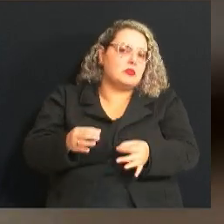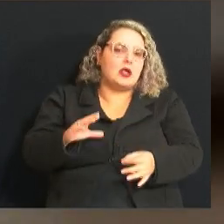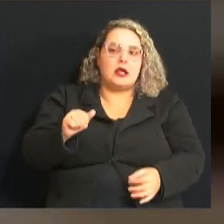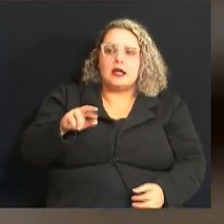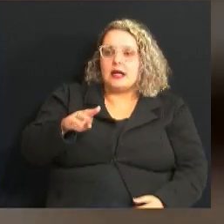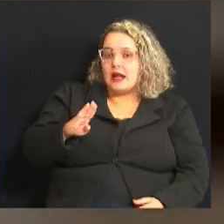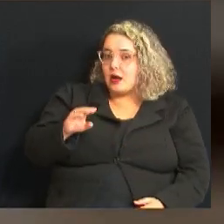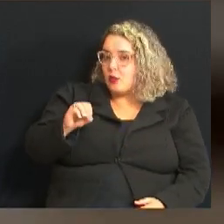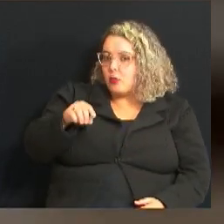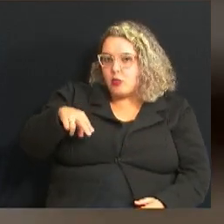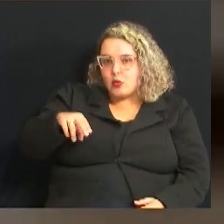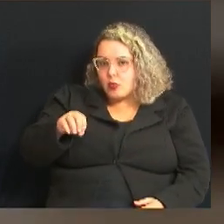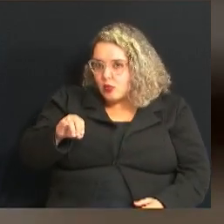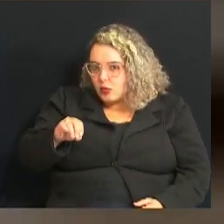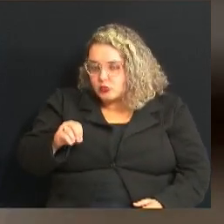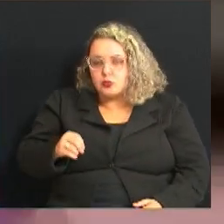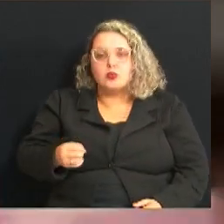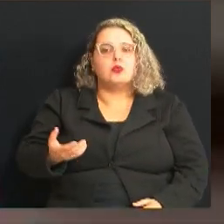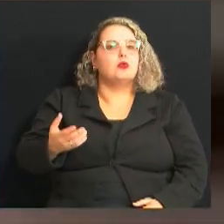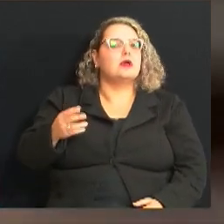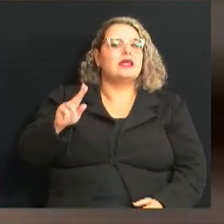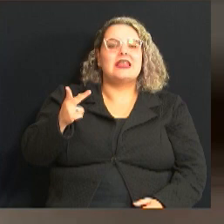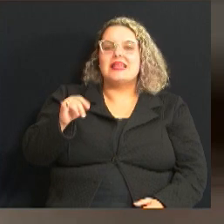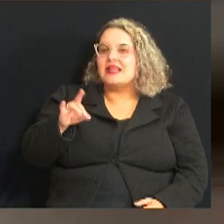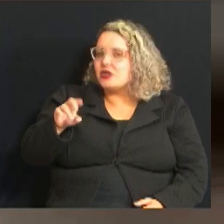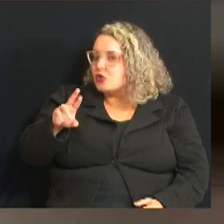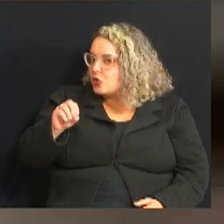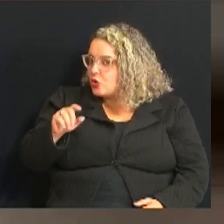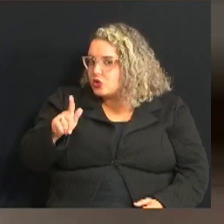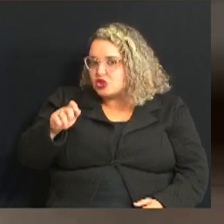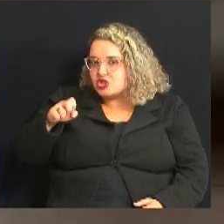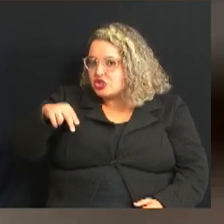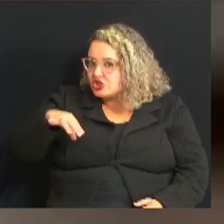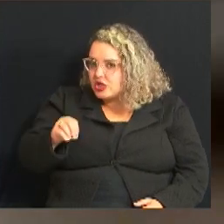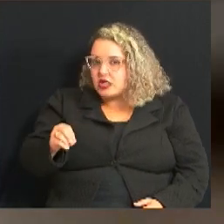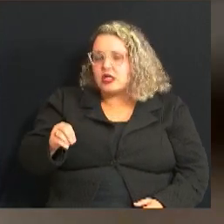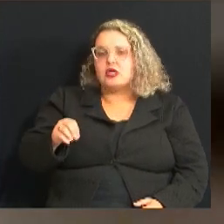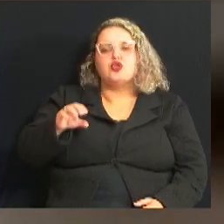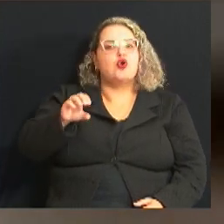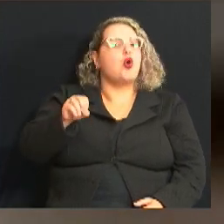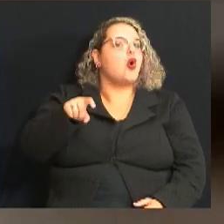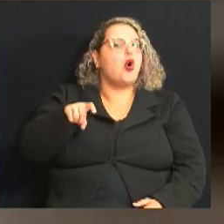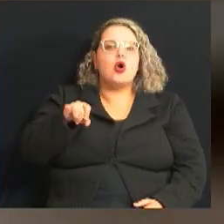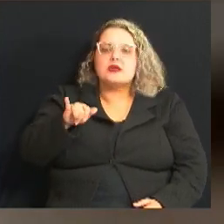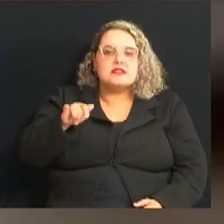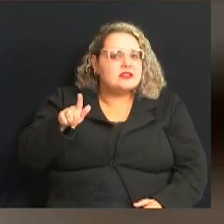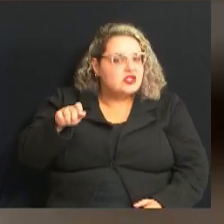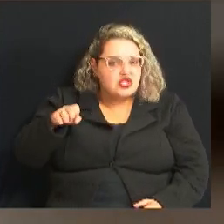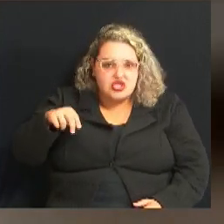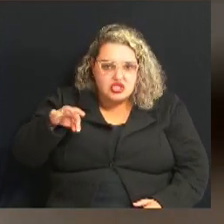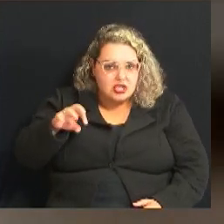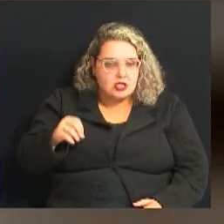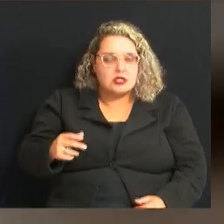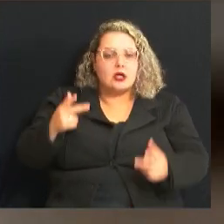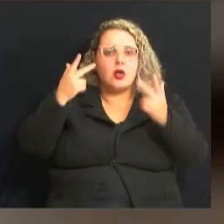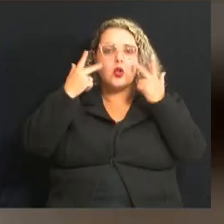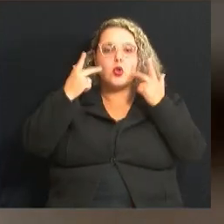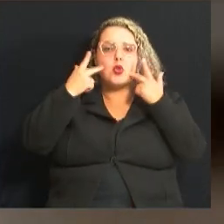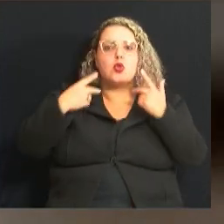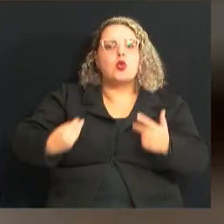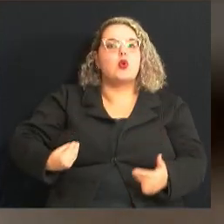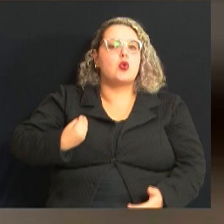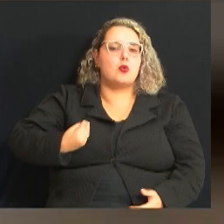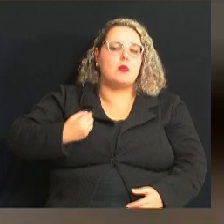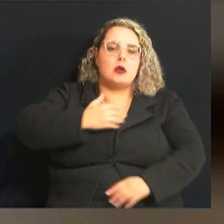hidrogênio, oxigênio, que são naturalmente presentes aí no ar, na natureza. Então, veja bem, tudo começou aí com